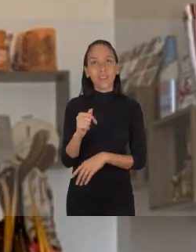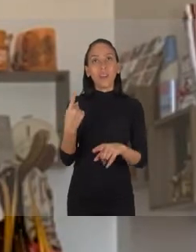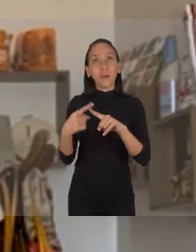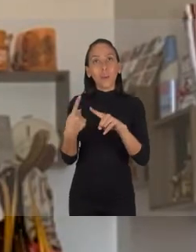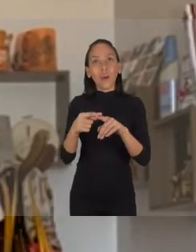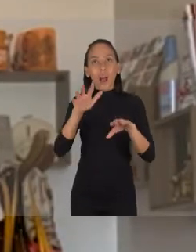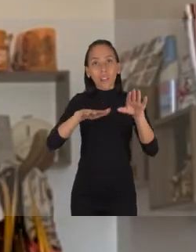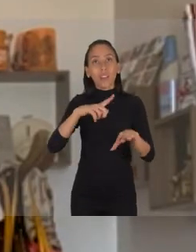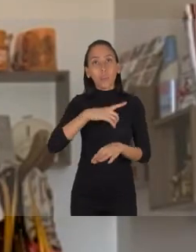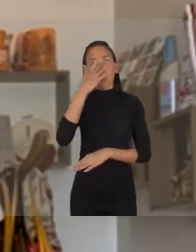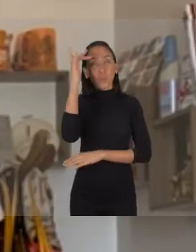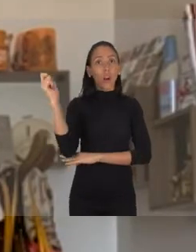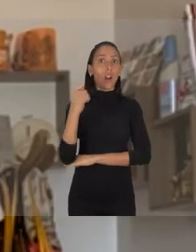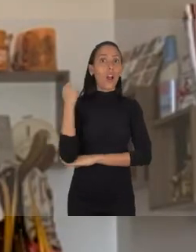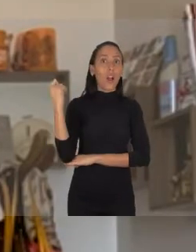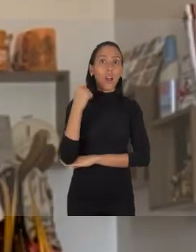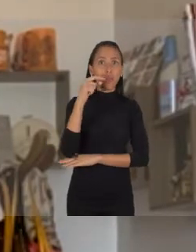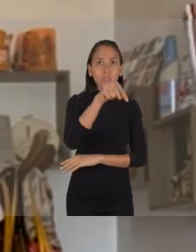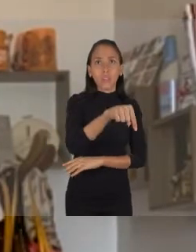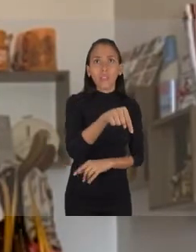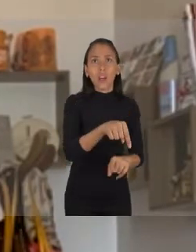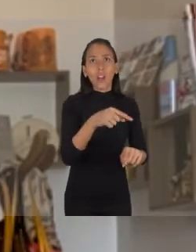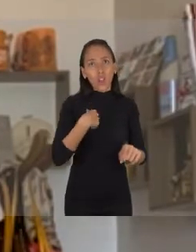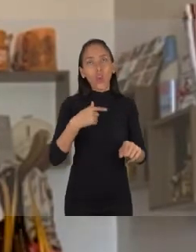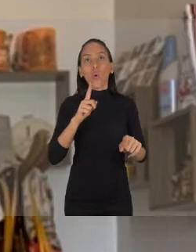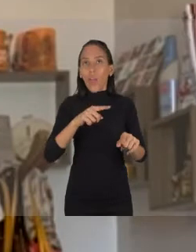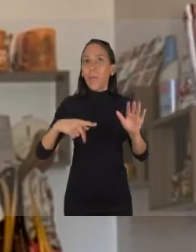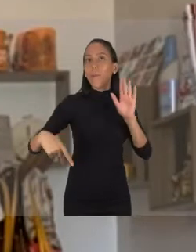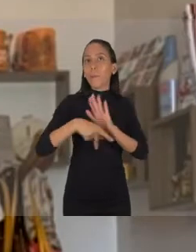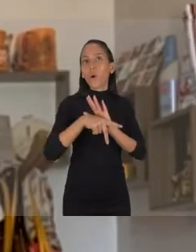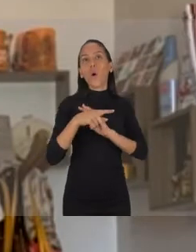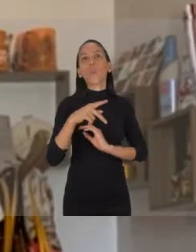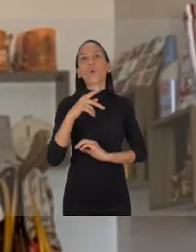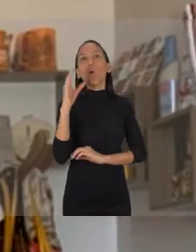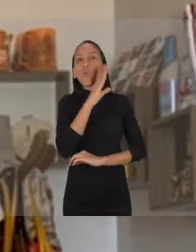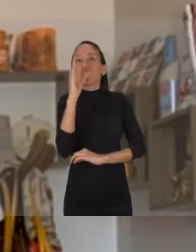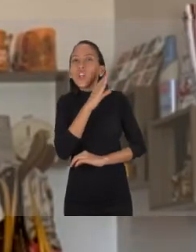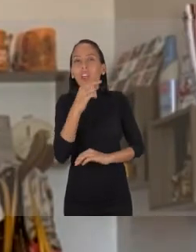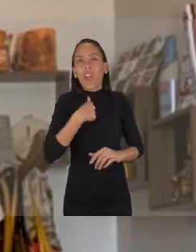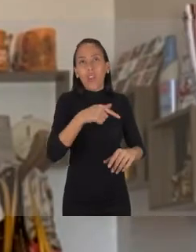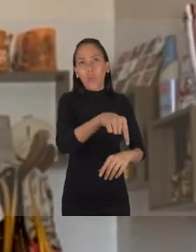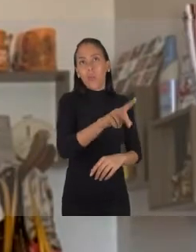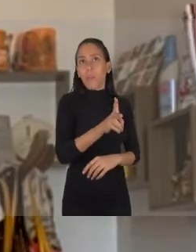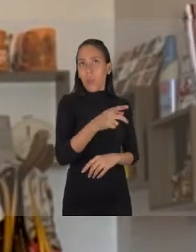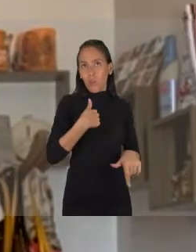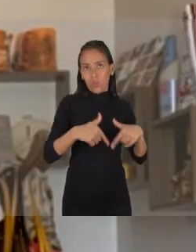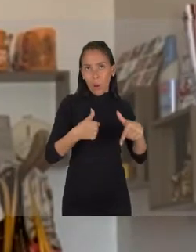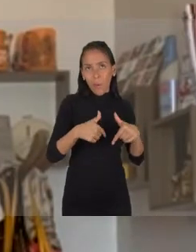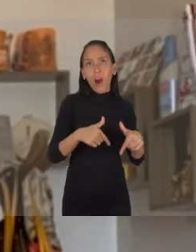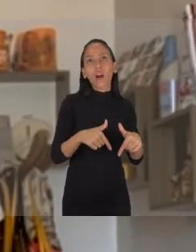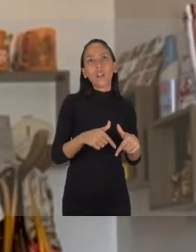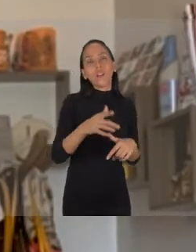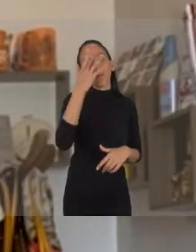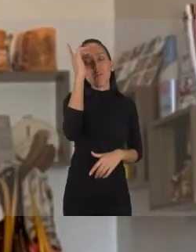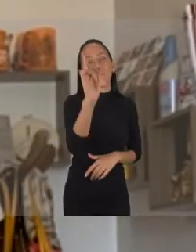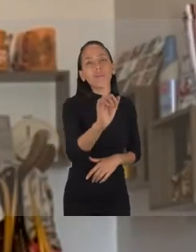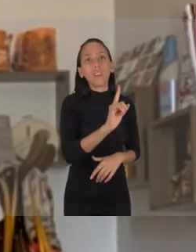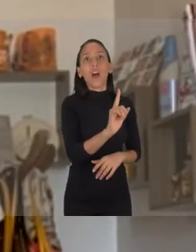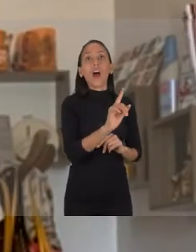lá embaixo, que é onde eu fico, que é o pronto-socorro mesmo, né, onde os pacientes chegam, e aí às